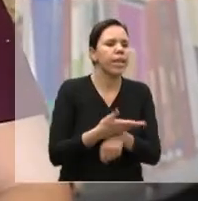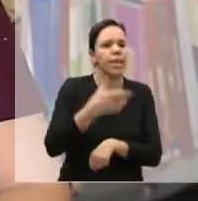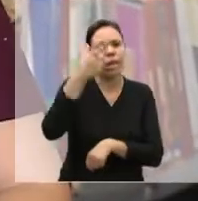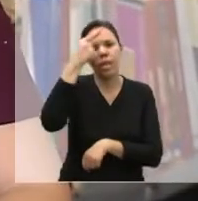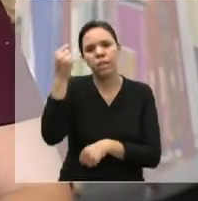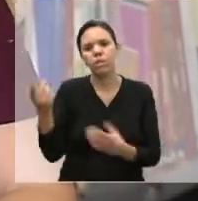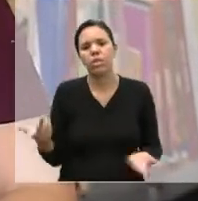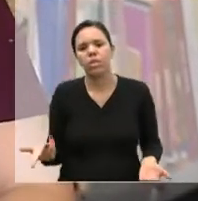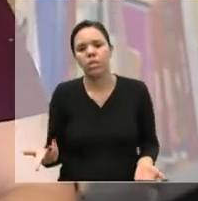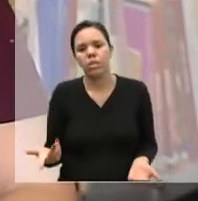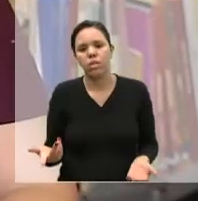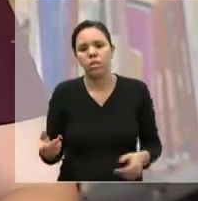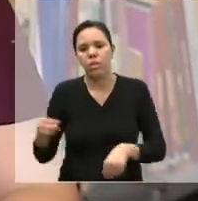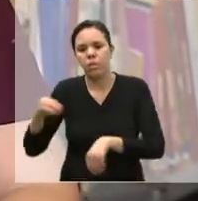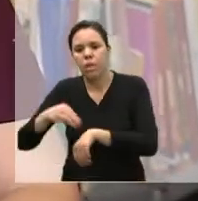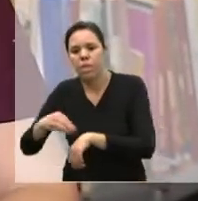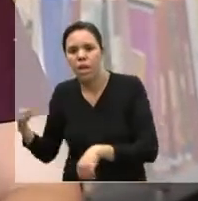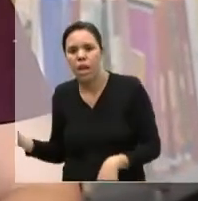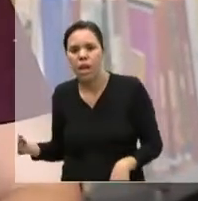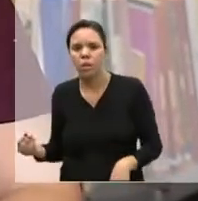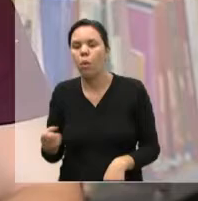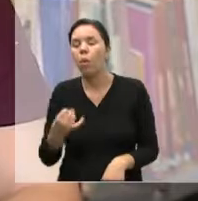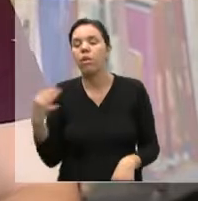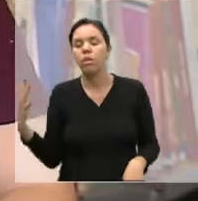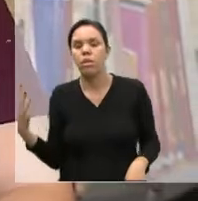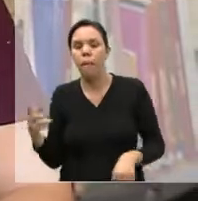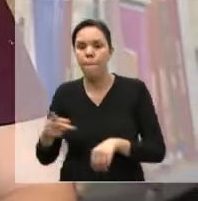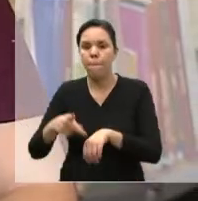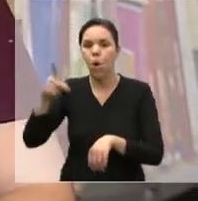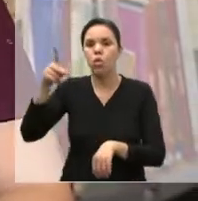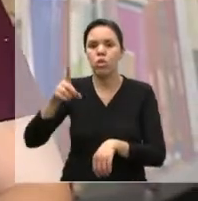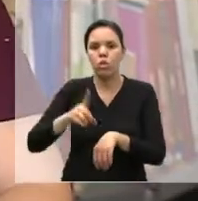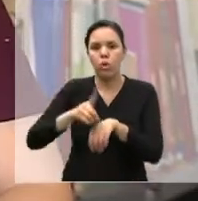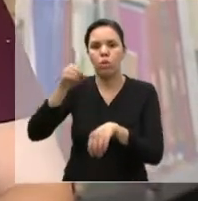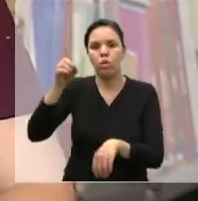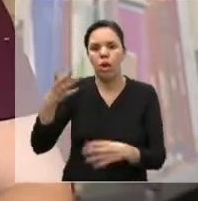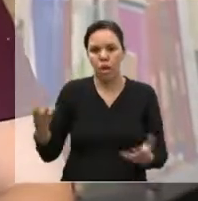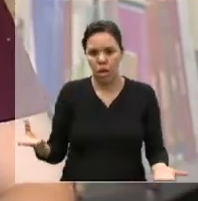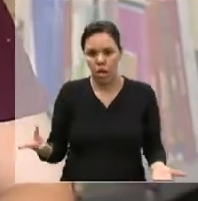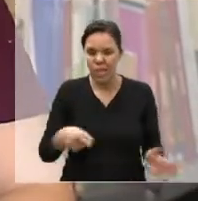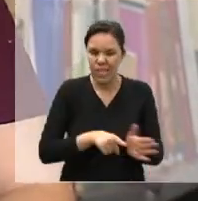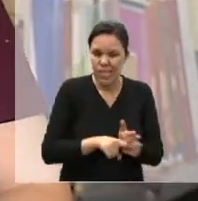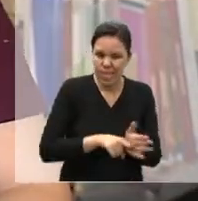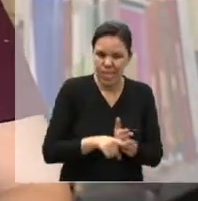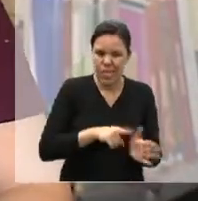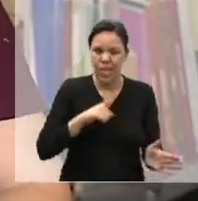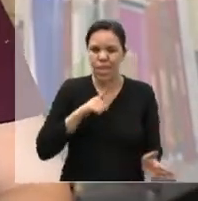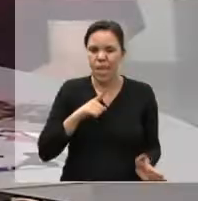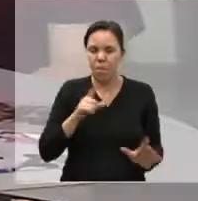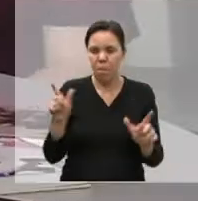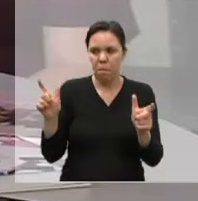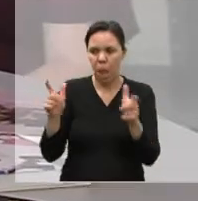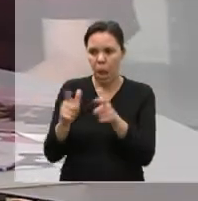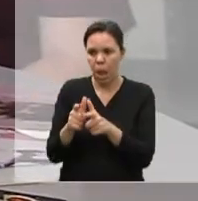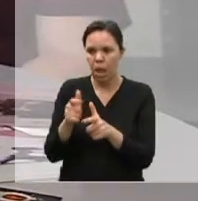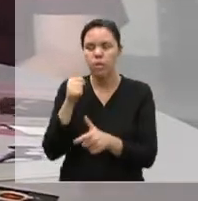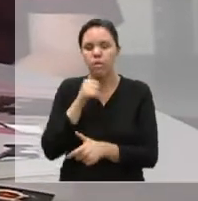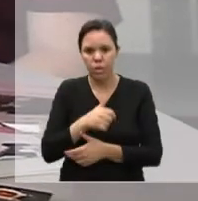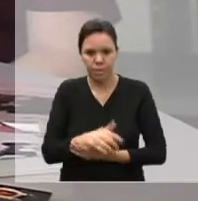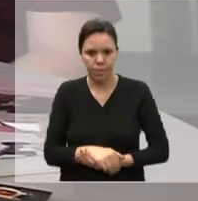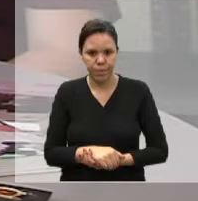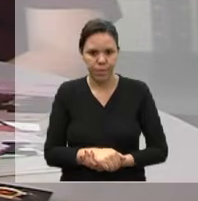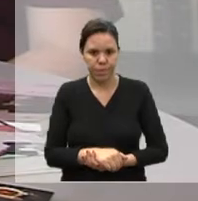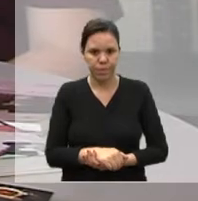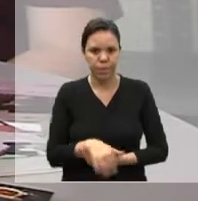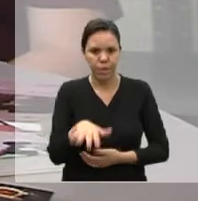no mestrado, porcentagem do doutorado, pós-doutorado, pesquisa, tem um caimento, a porcentagem decai muito rapidamente, drasticamente.